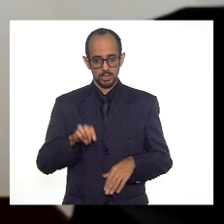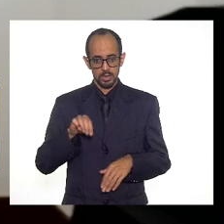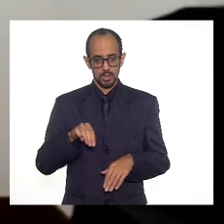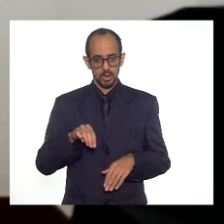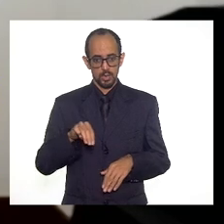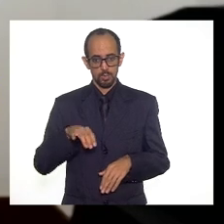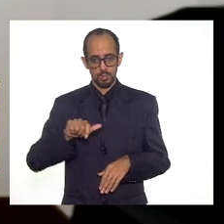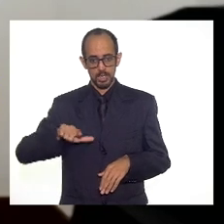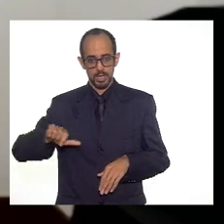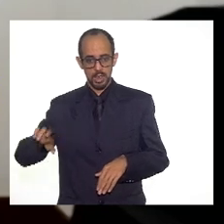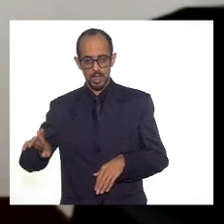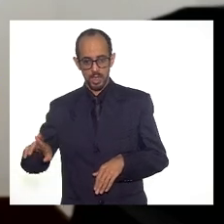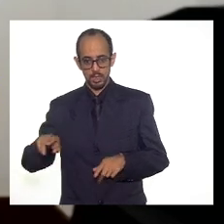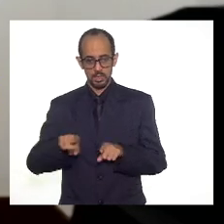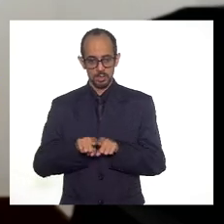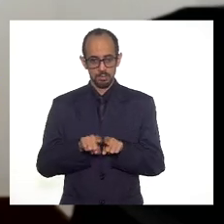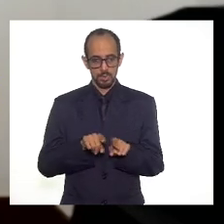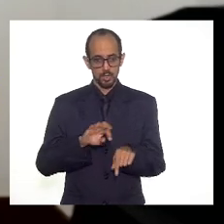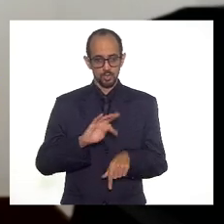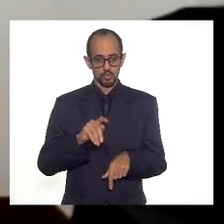Miller e deputado Chico Machado.